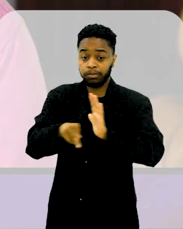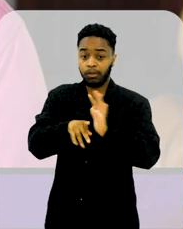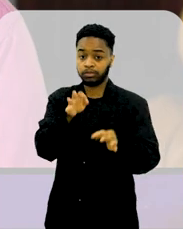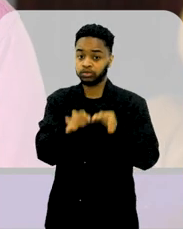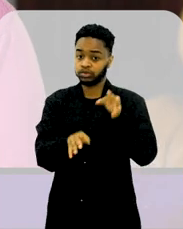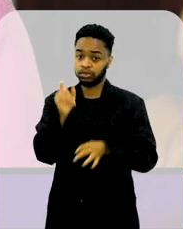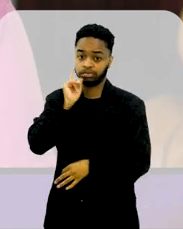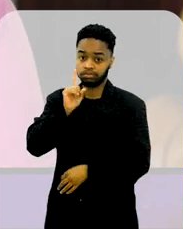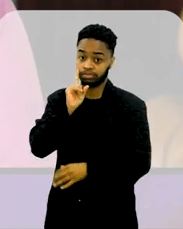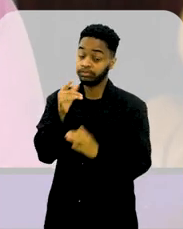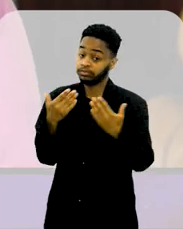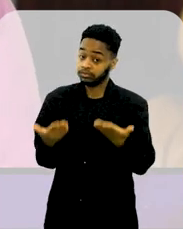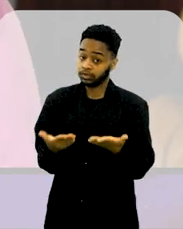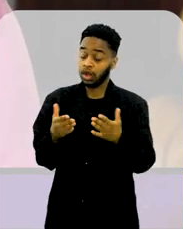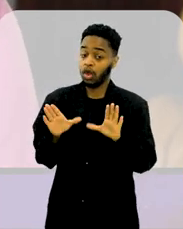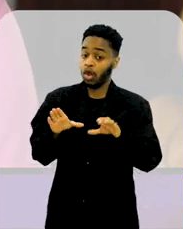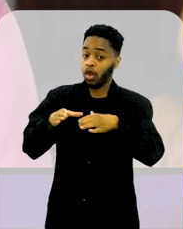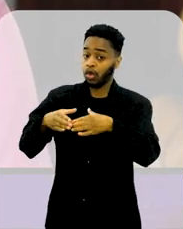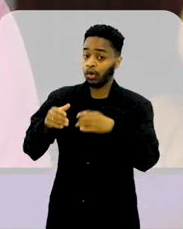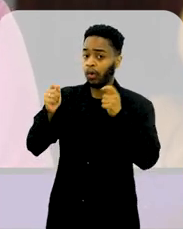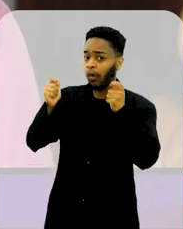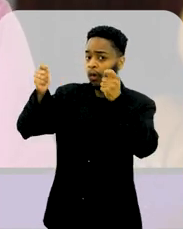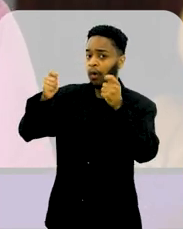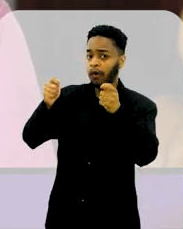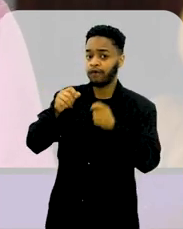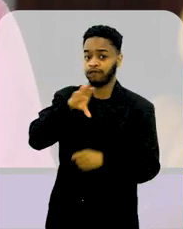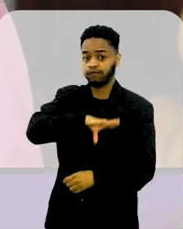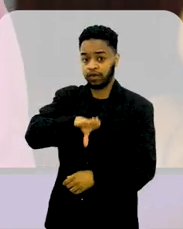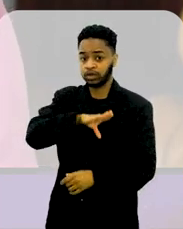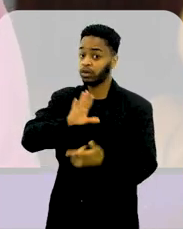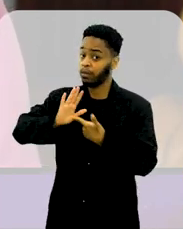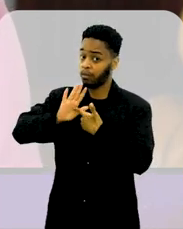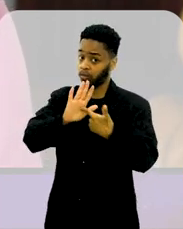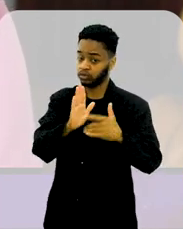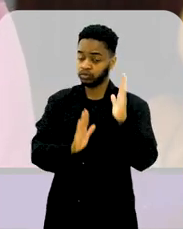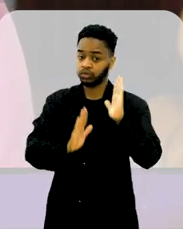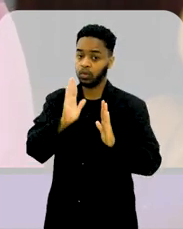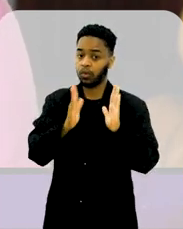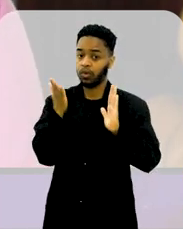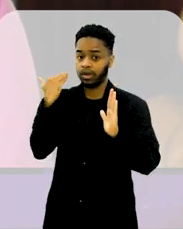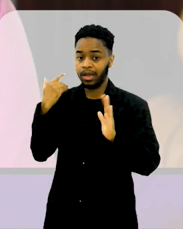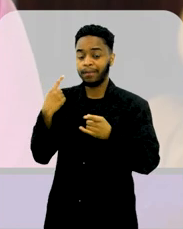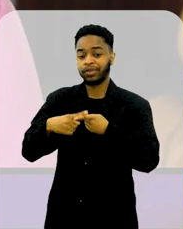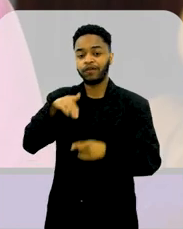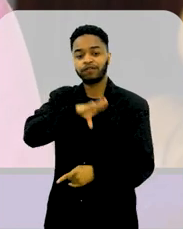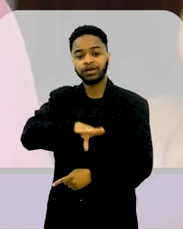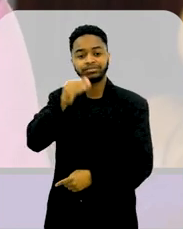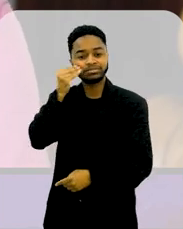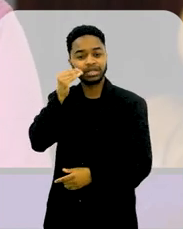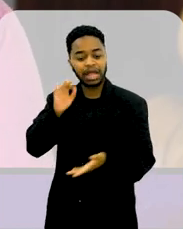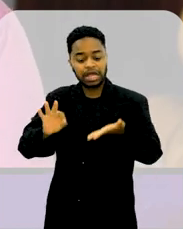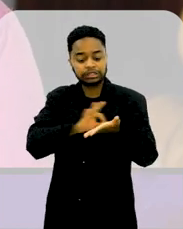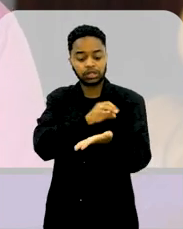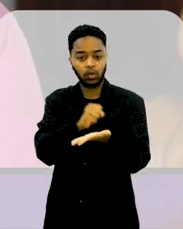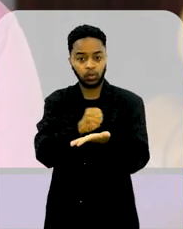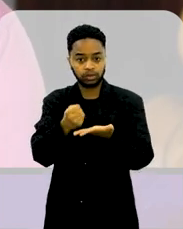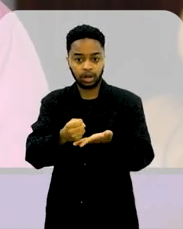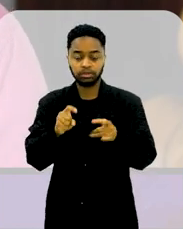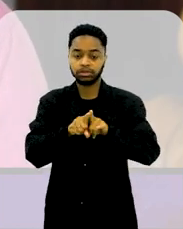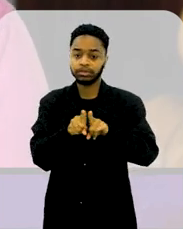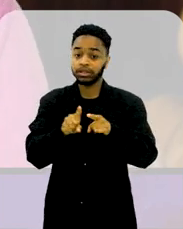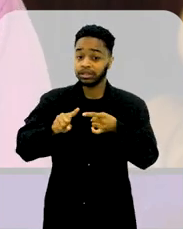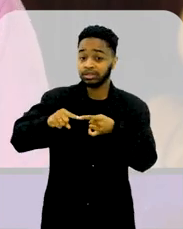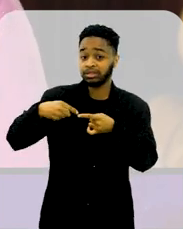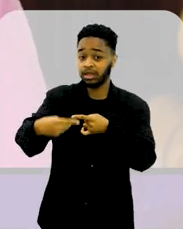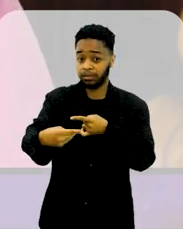pela justiça Americana e a torcida do Vasco chegou a resgatar isso a época quando o Vasco estava para assinar e quando